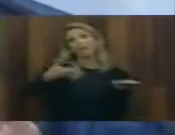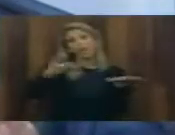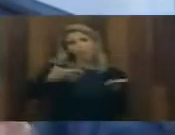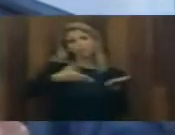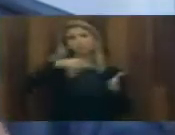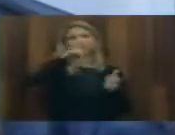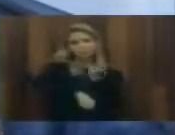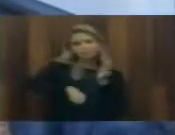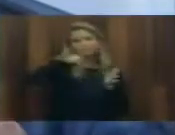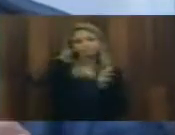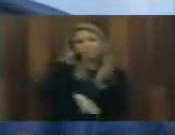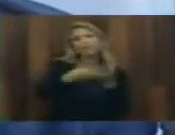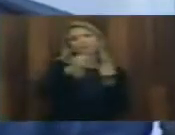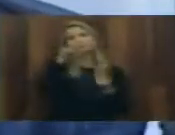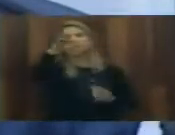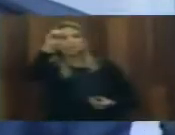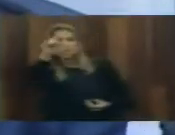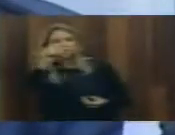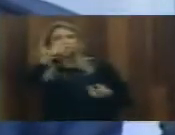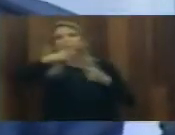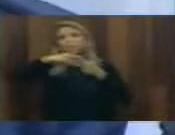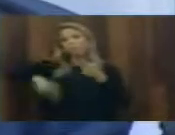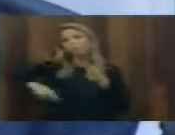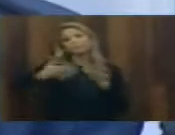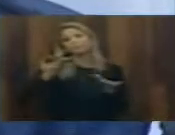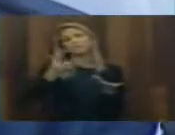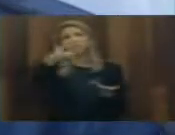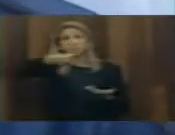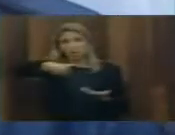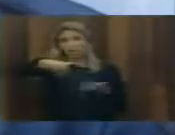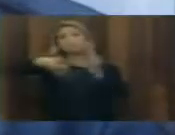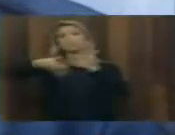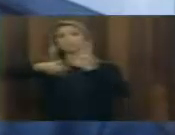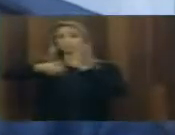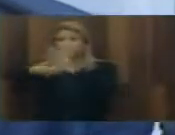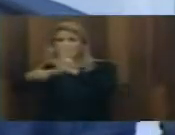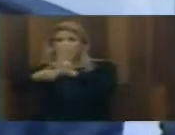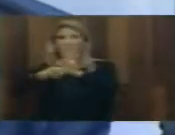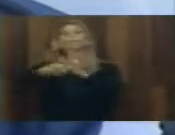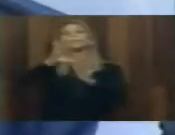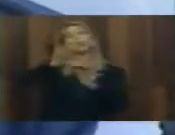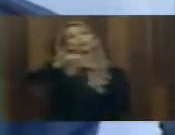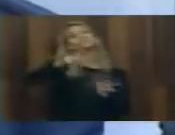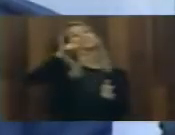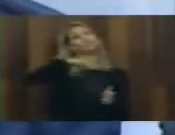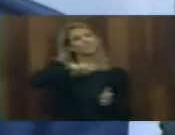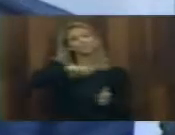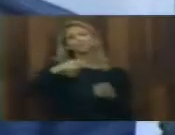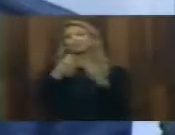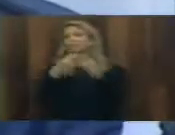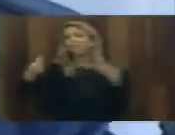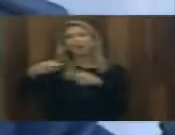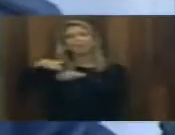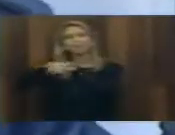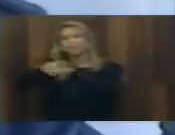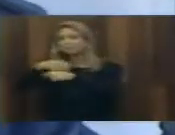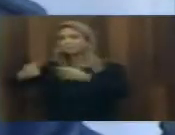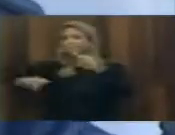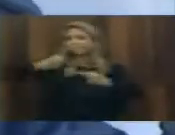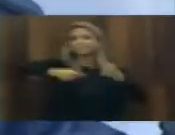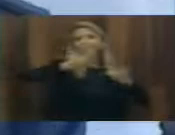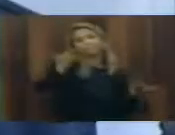9 apresentados e 6 sendo votados. Ou seja, nós temos mais vetos em discussão do que propostas.